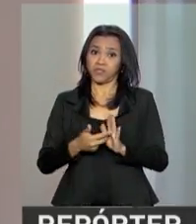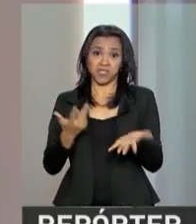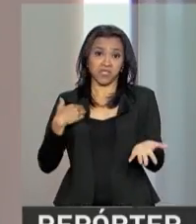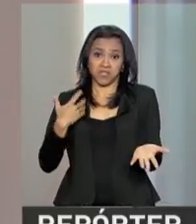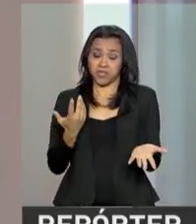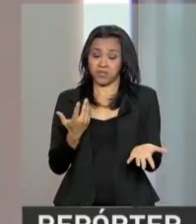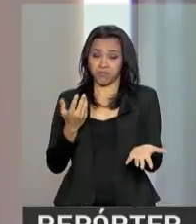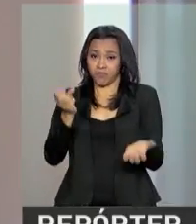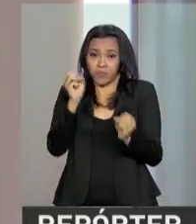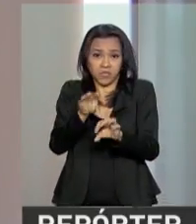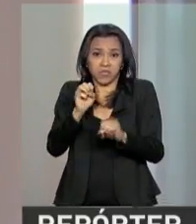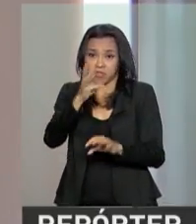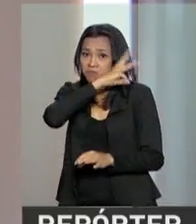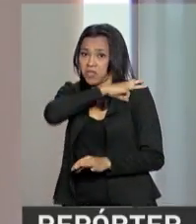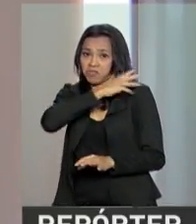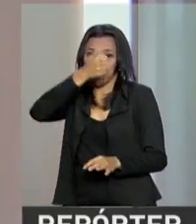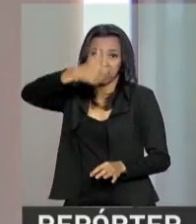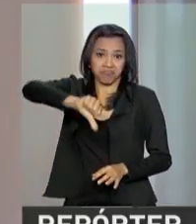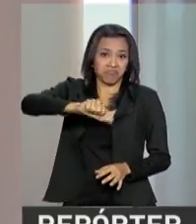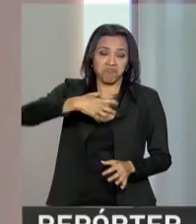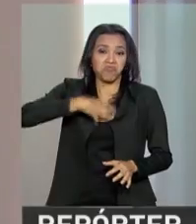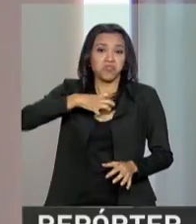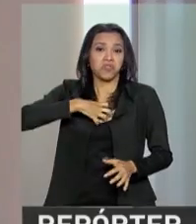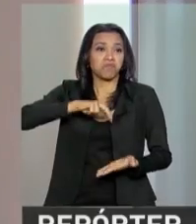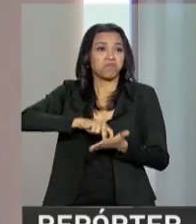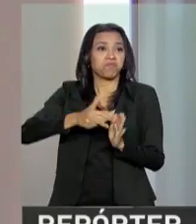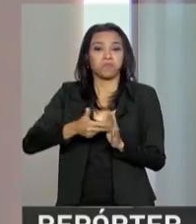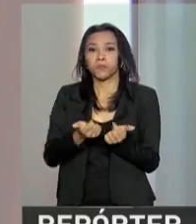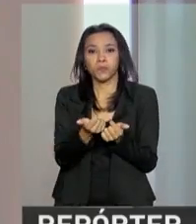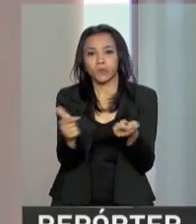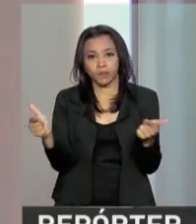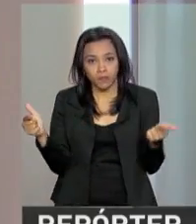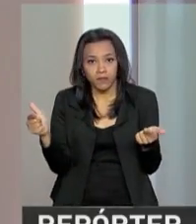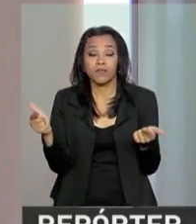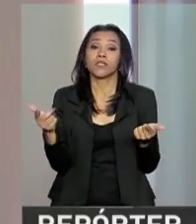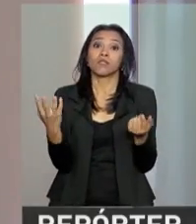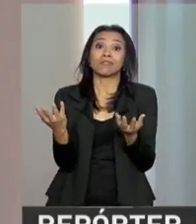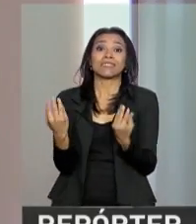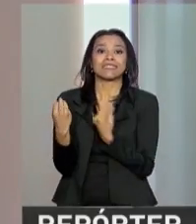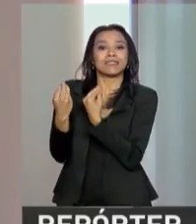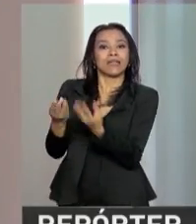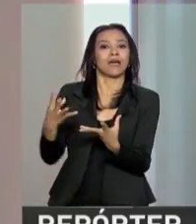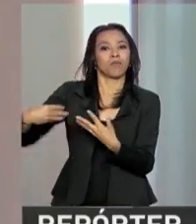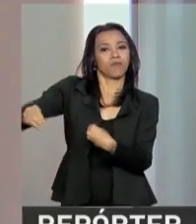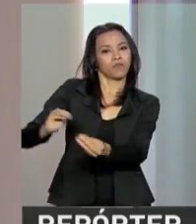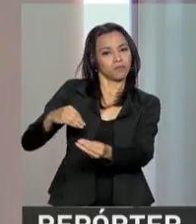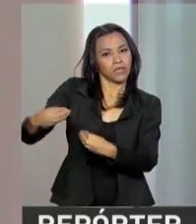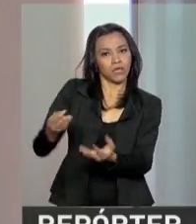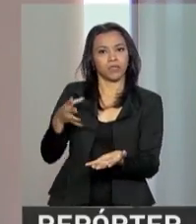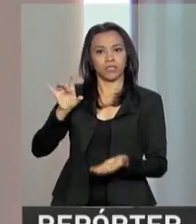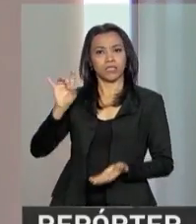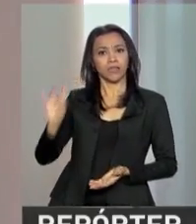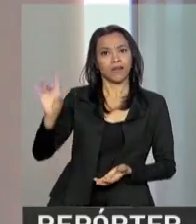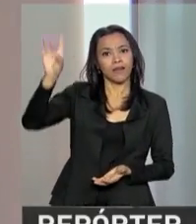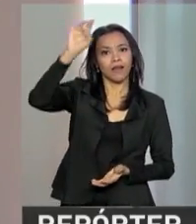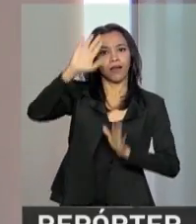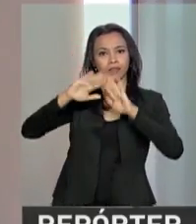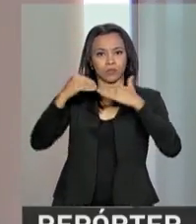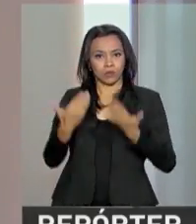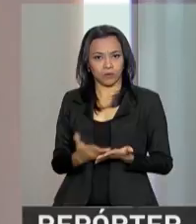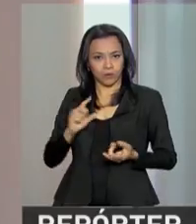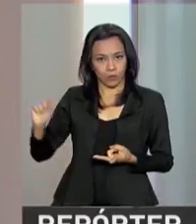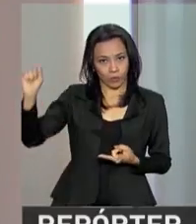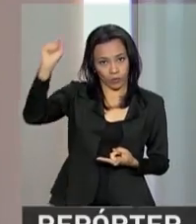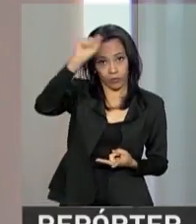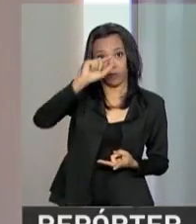uma resposta, não significa algo para ele. Trazer a flexibilidade, ou seja, que cada escola, cada sistema